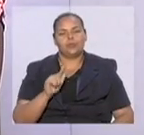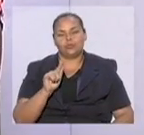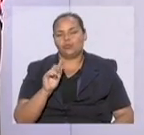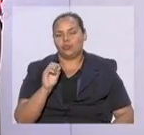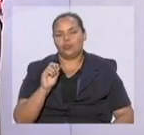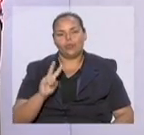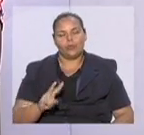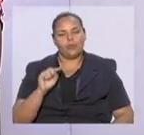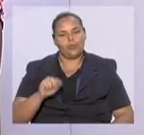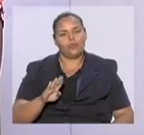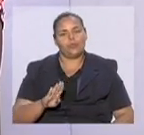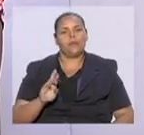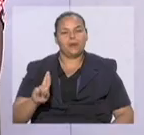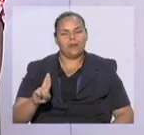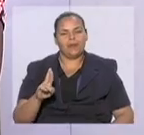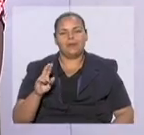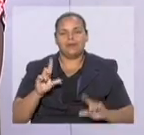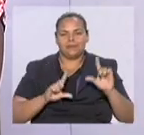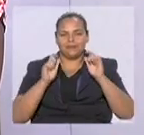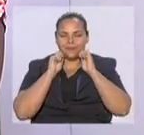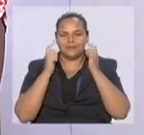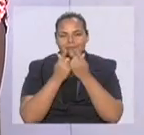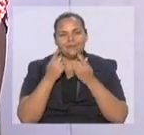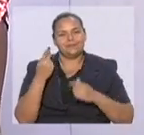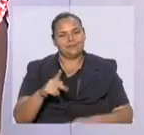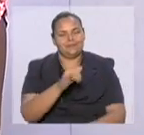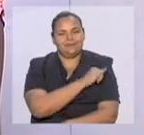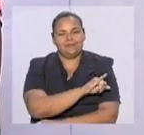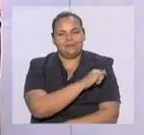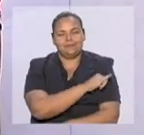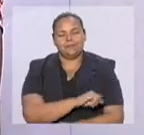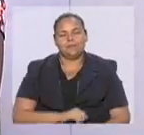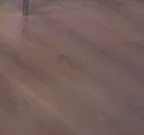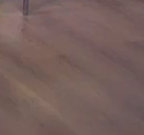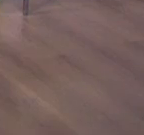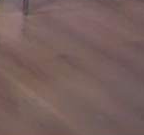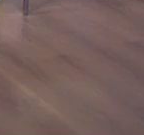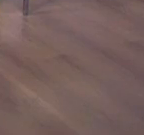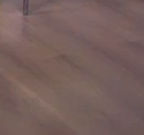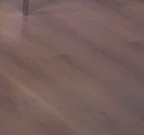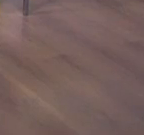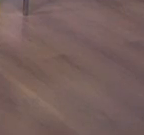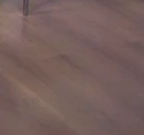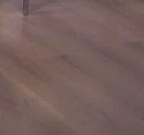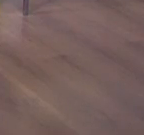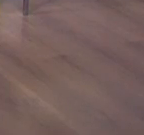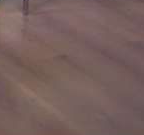TV Alerj, o canal do povo fluminense.